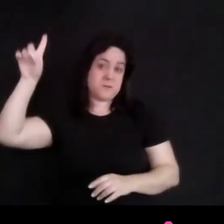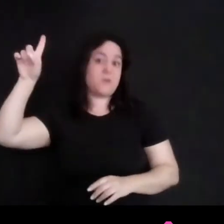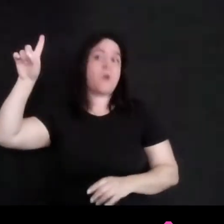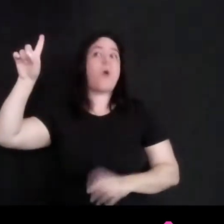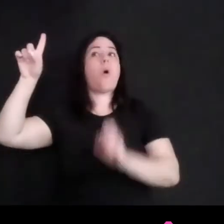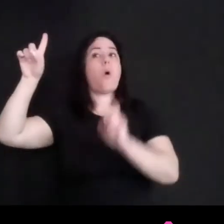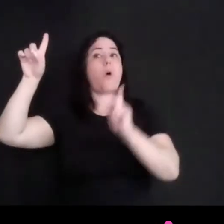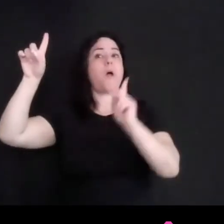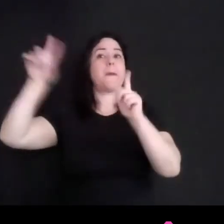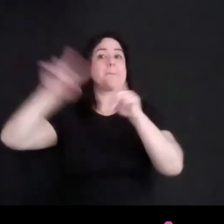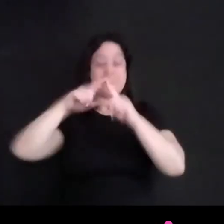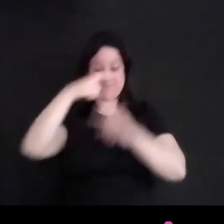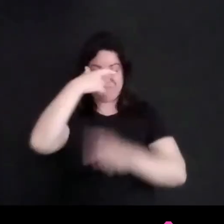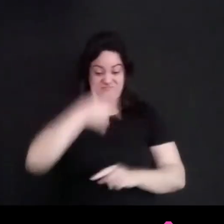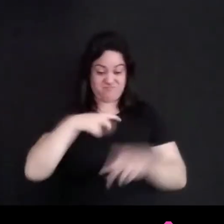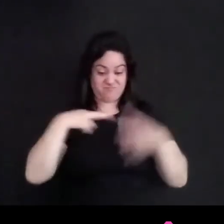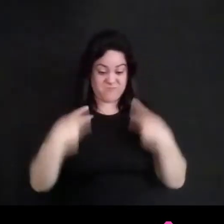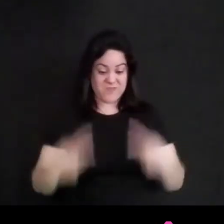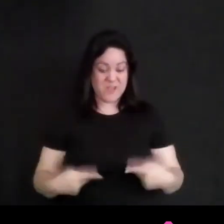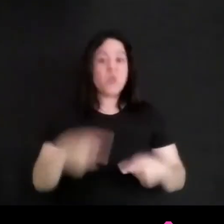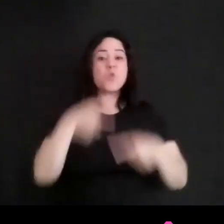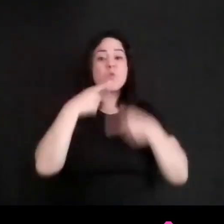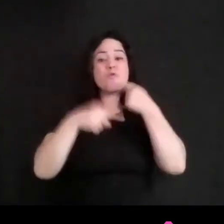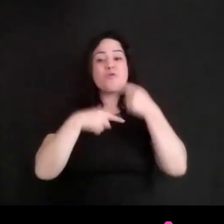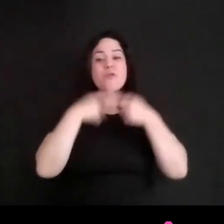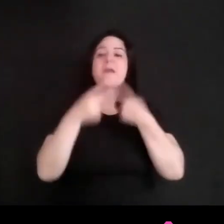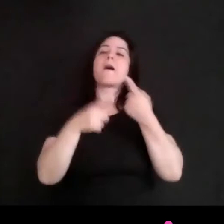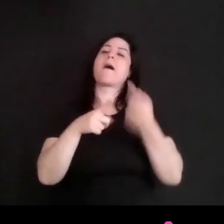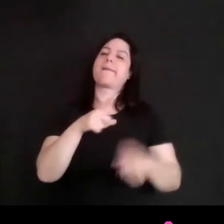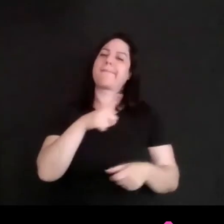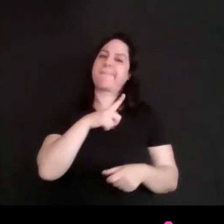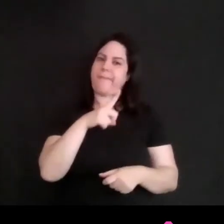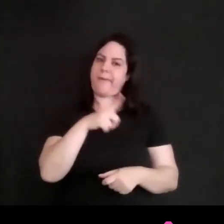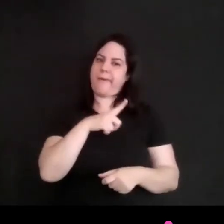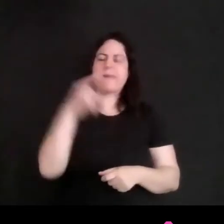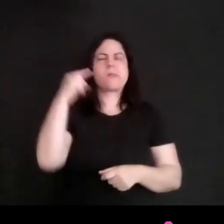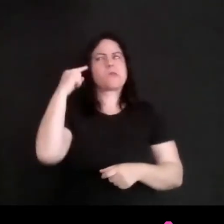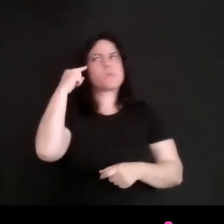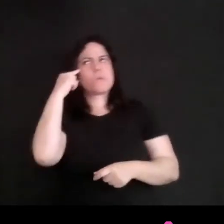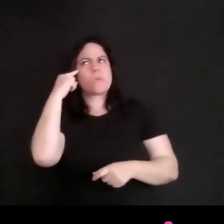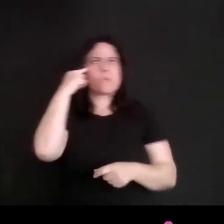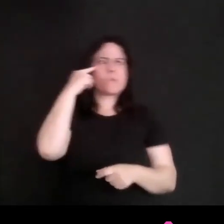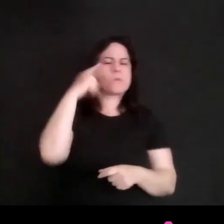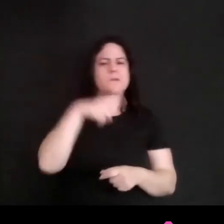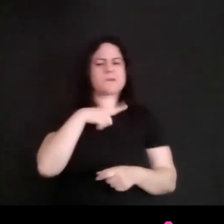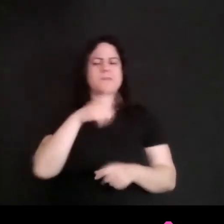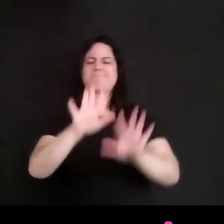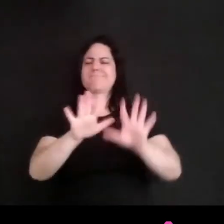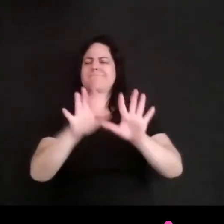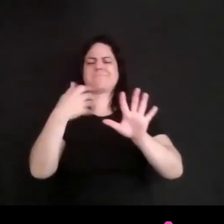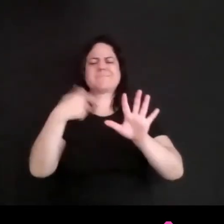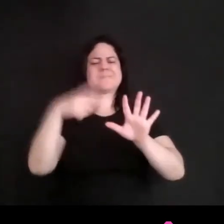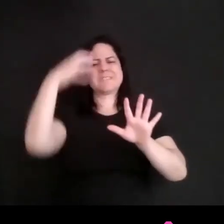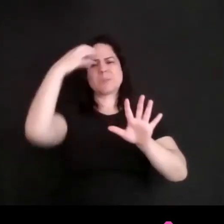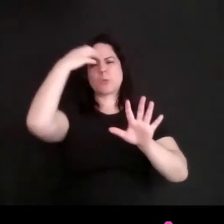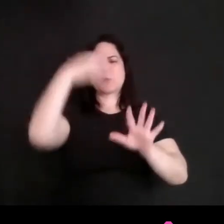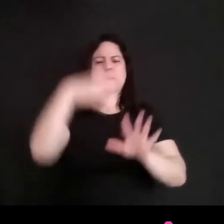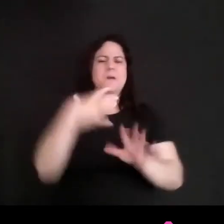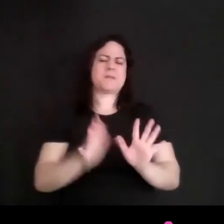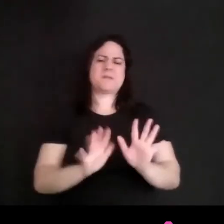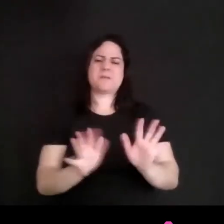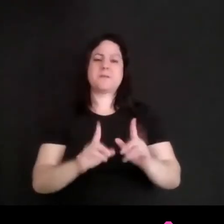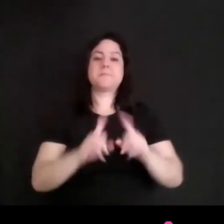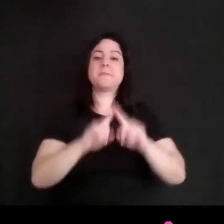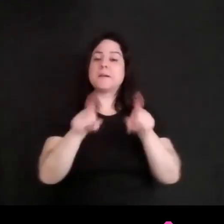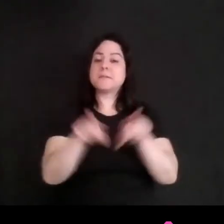Mas a gente duvida de um monte de coisa. Então não precisa se sentir culpado por causa disso. Agora, outras lições também são